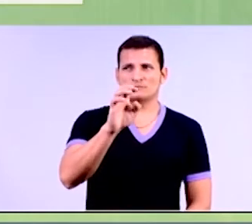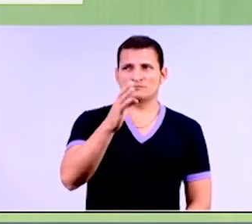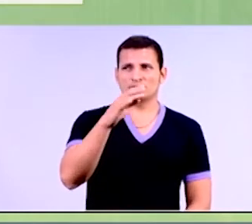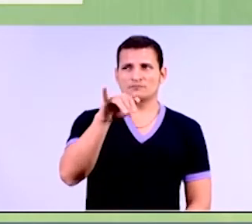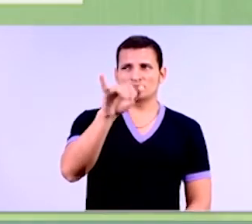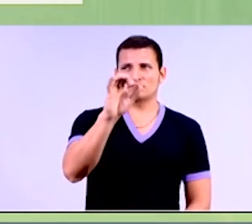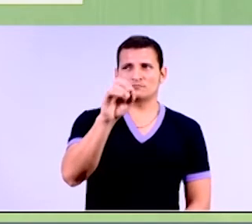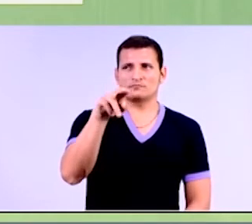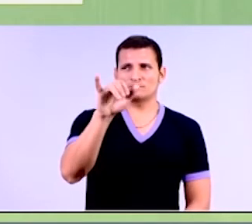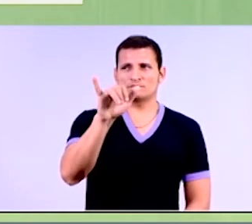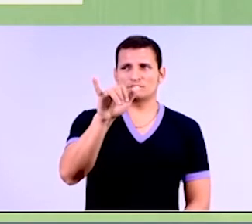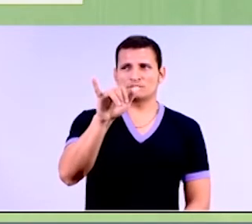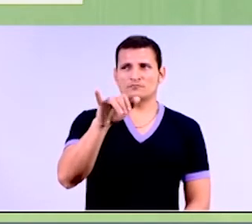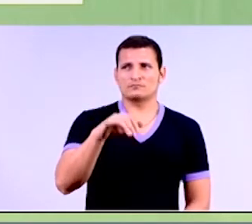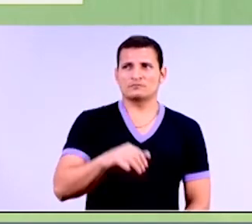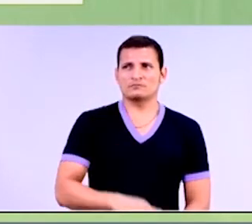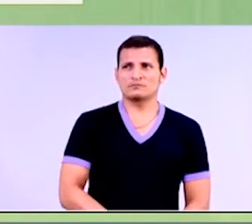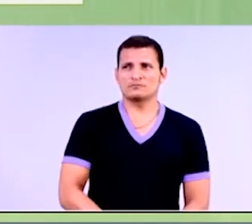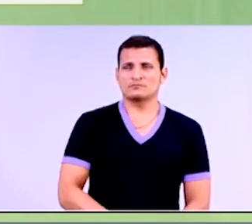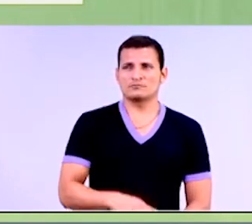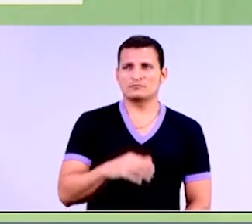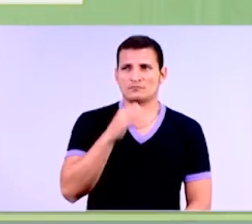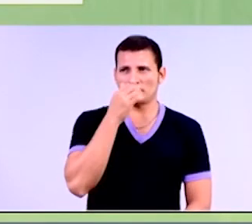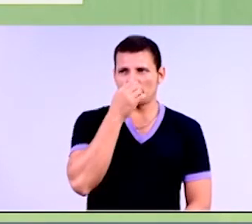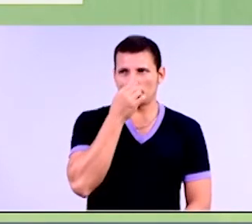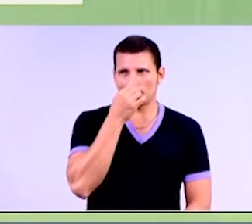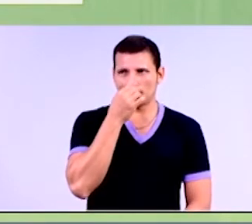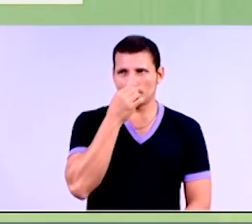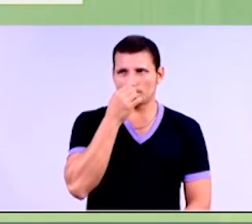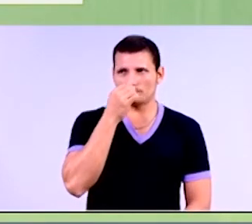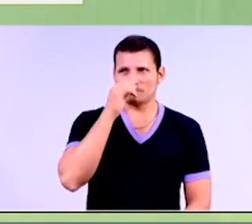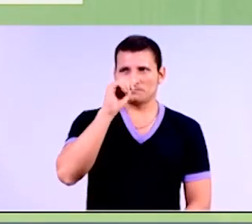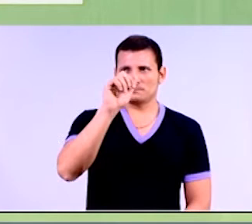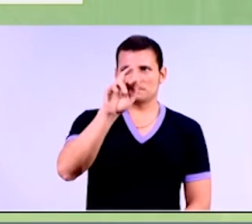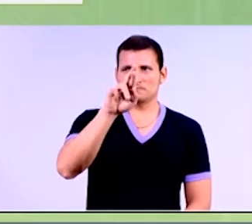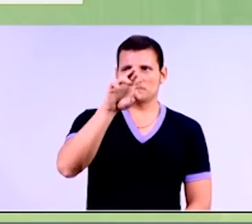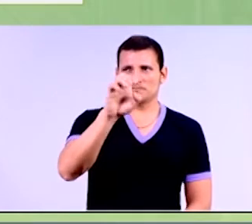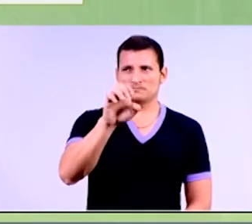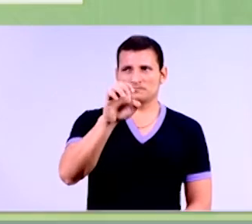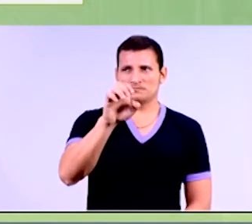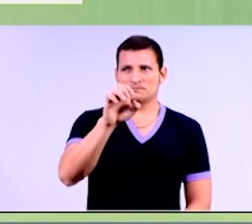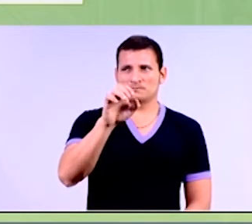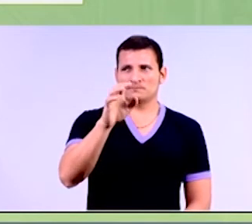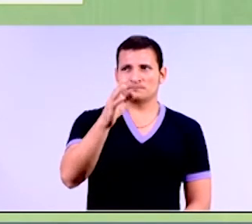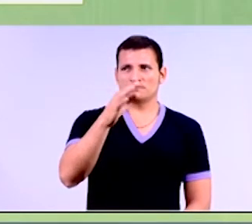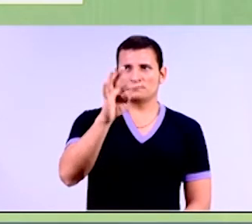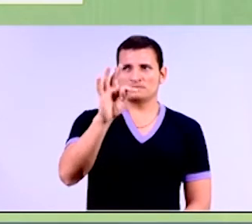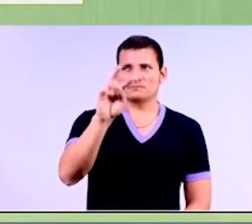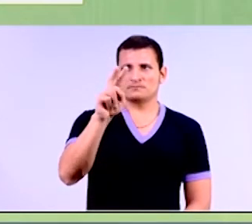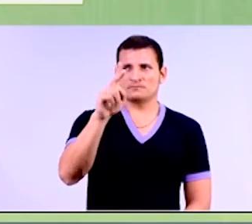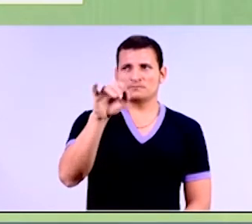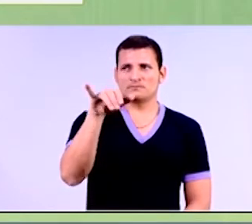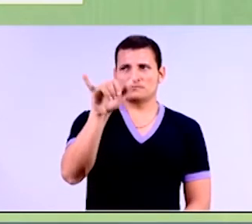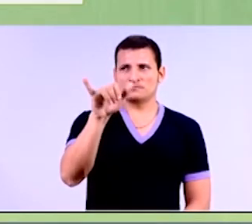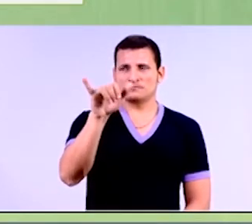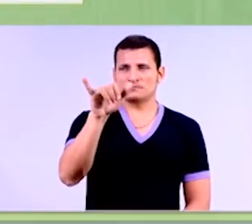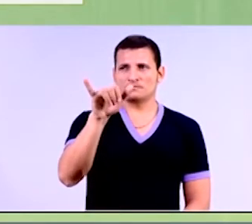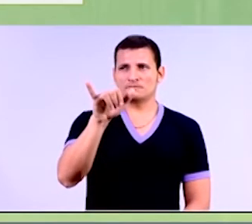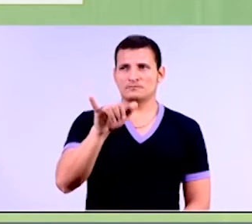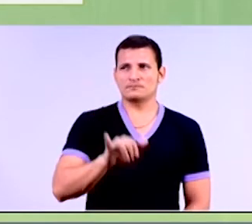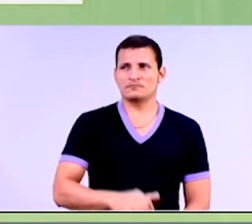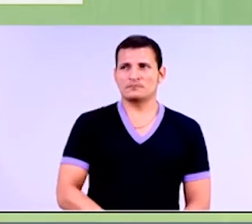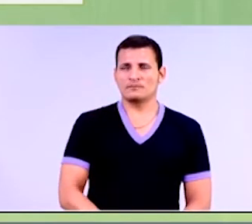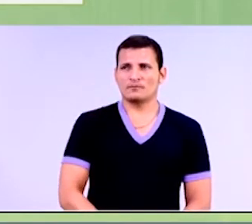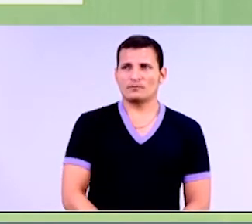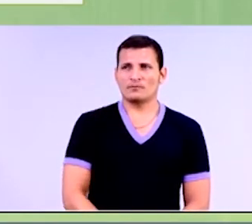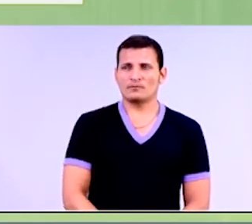Are you? Né? Vocês são ou estão? E are they? Eles são